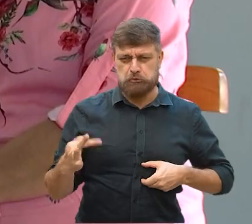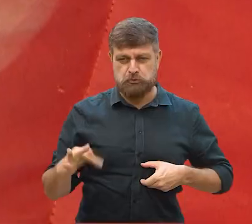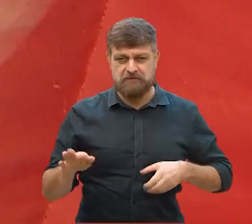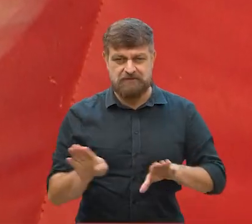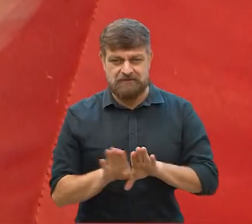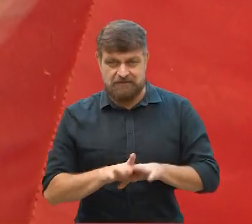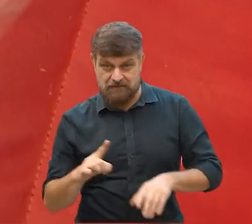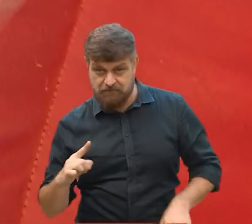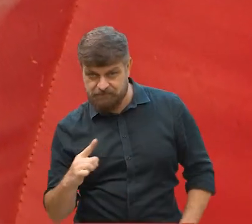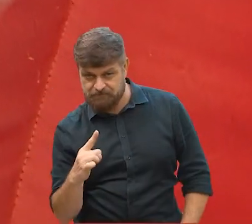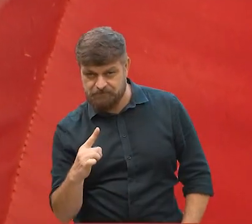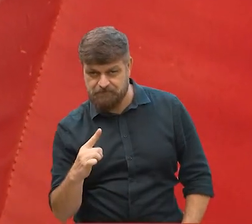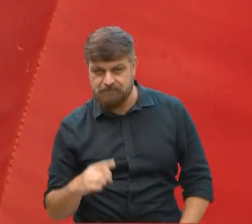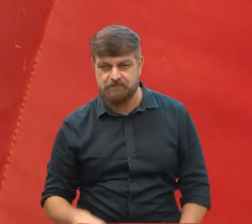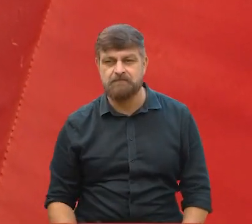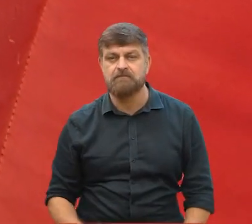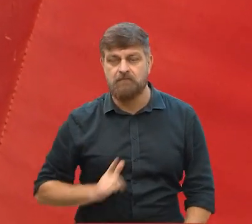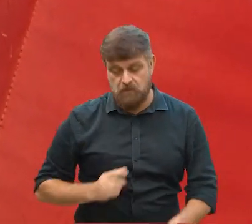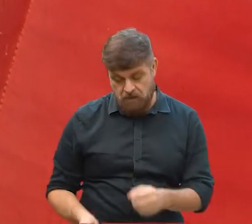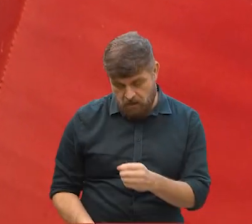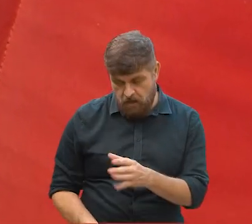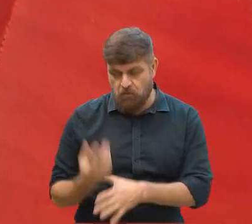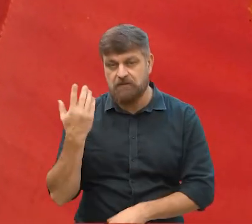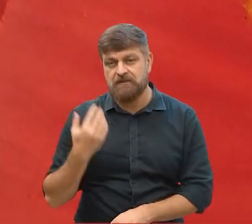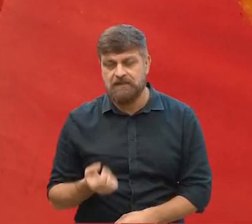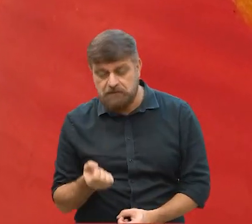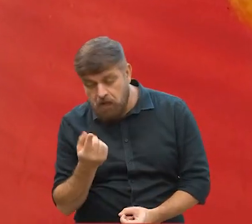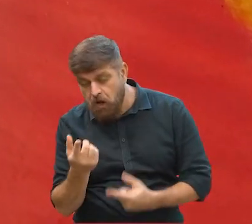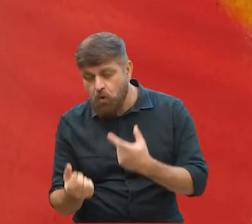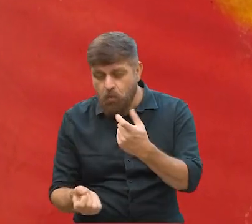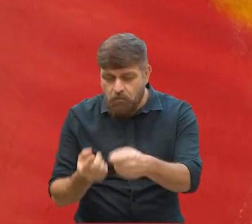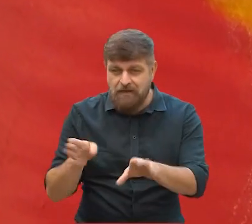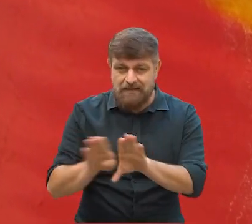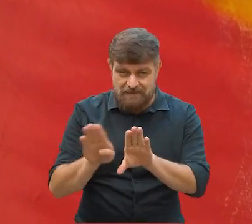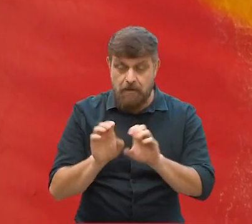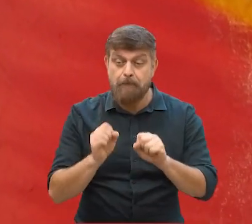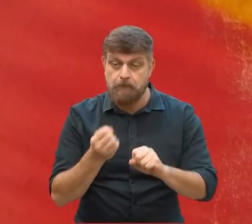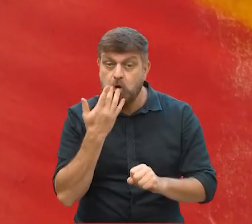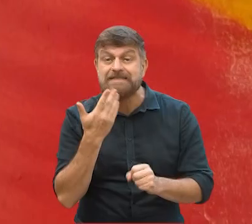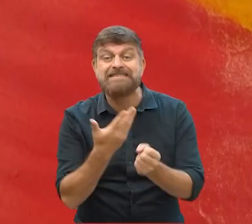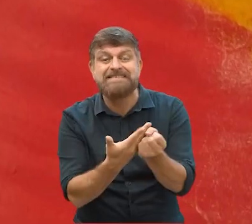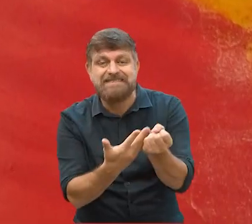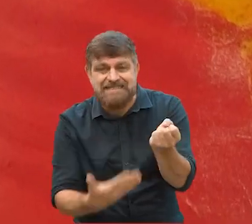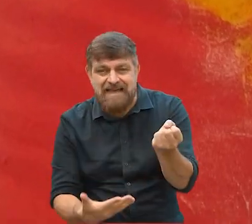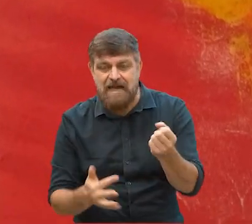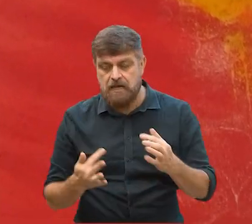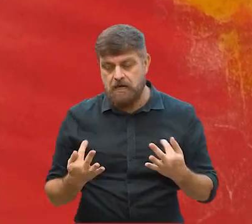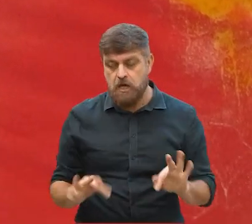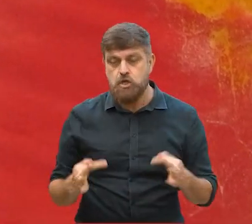intestino que é um pouco mais rara, mas também acontece causando sangramento,